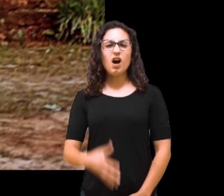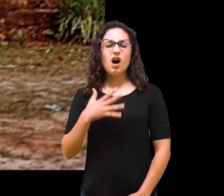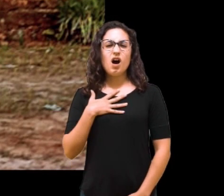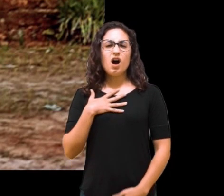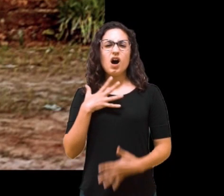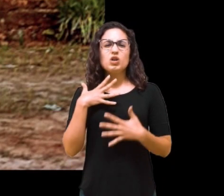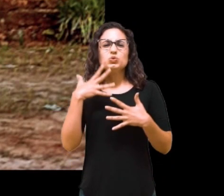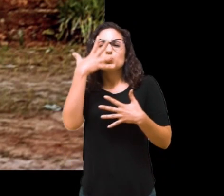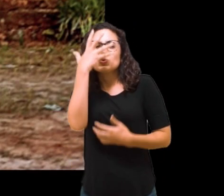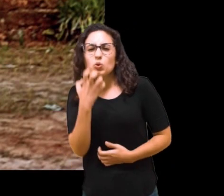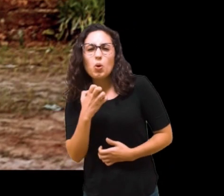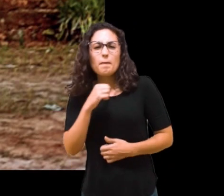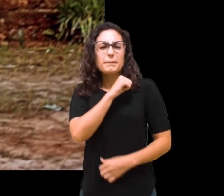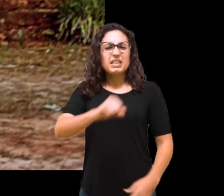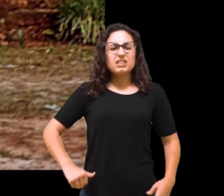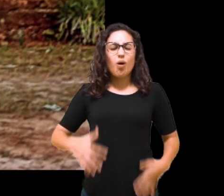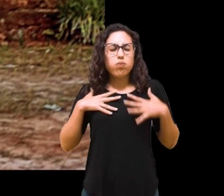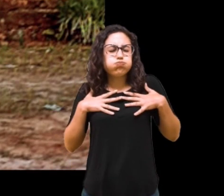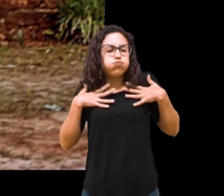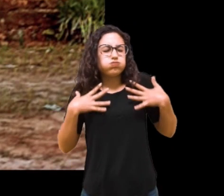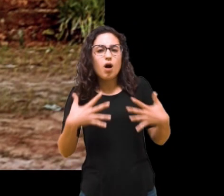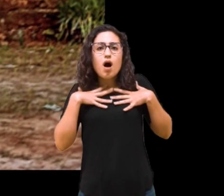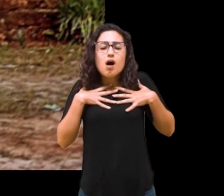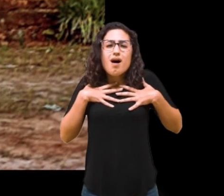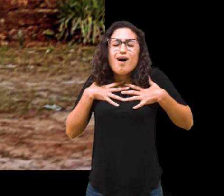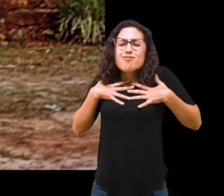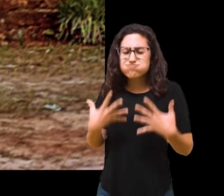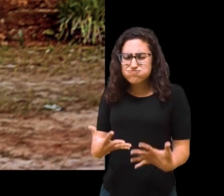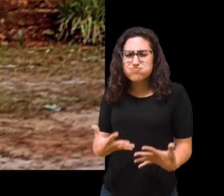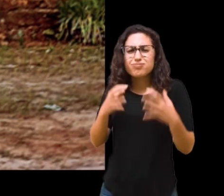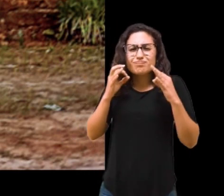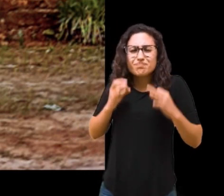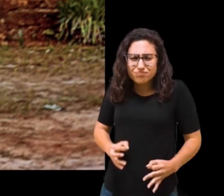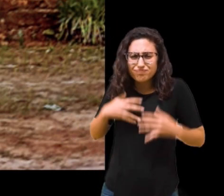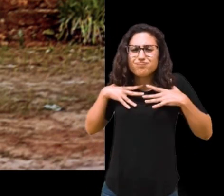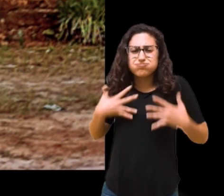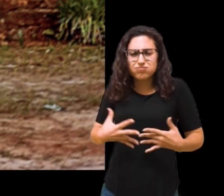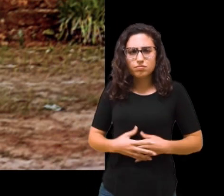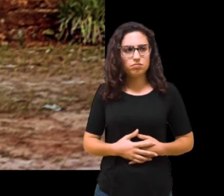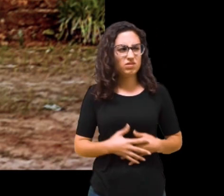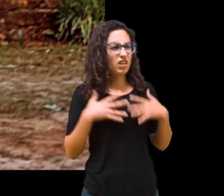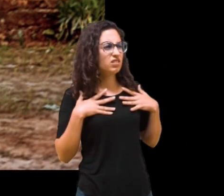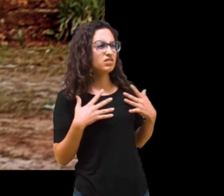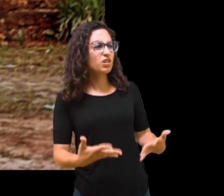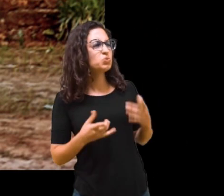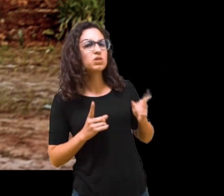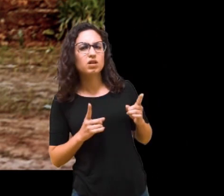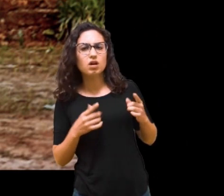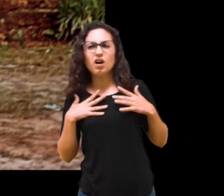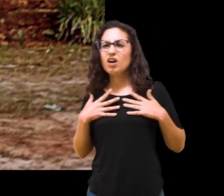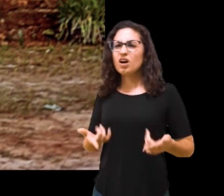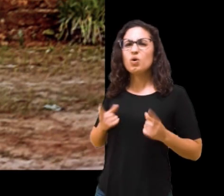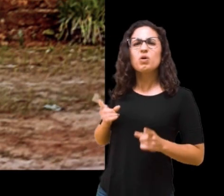sono, que preguiça, que cansaço. Ai, que estafa, que fadiga, que quebreira. Quebreira de quê? Cansaço